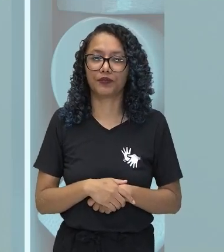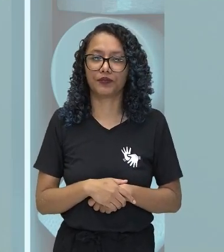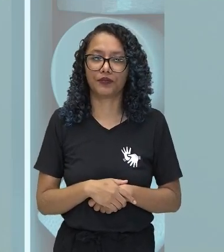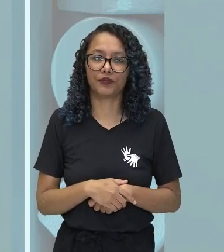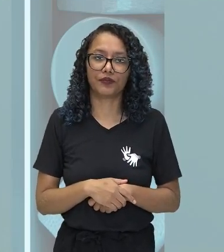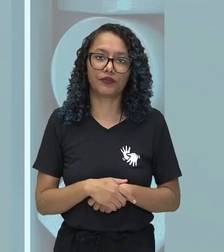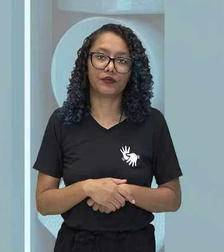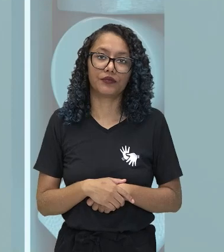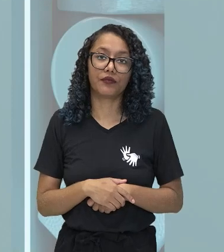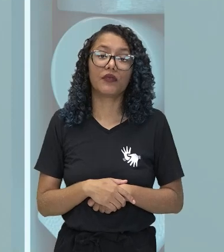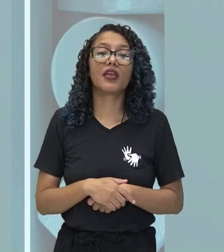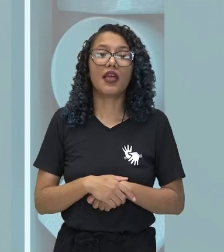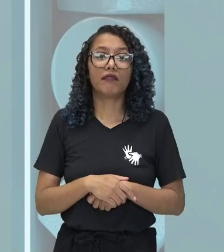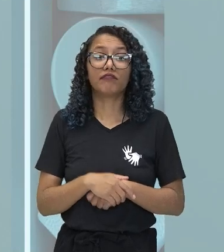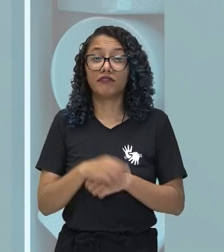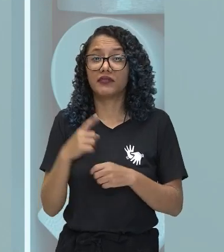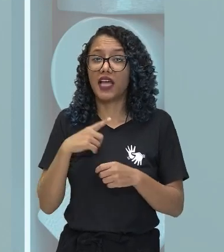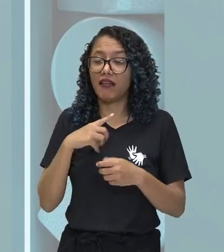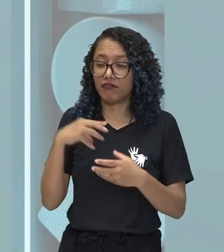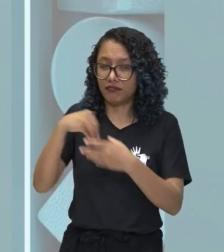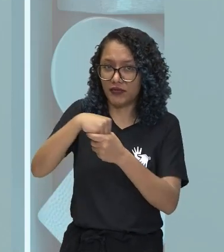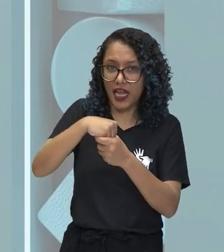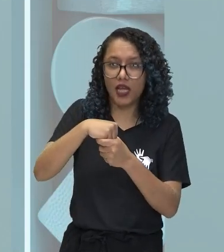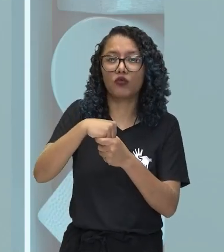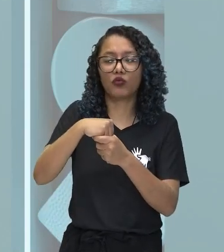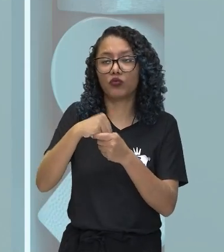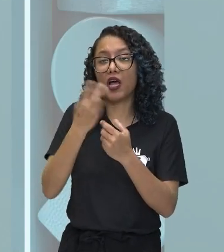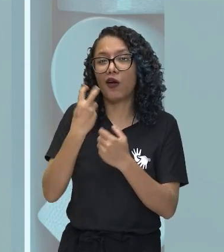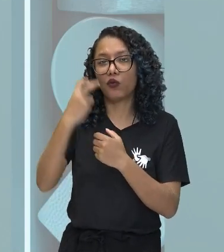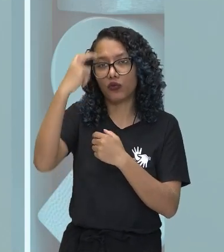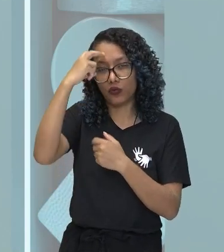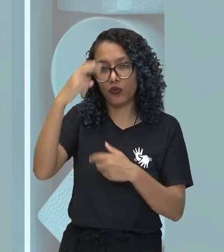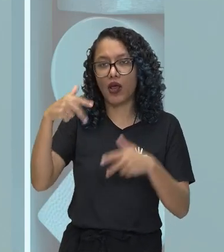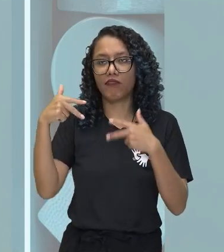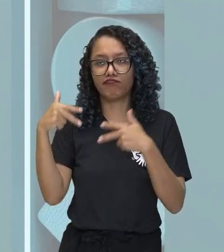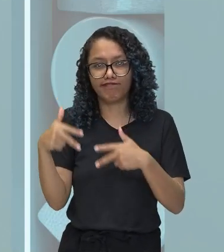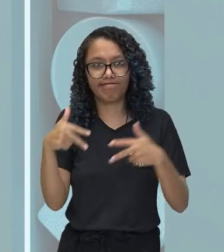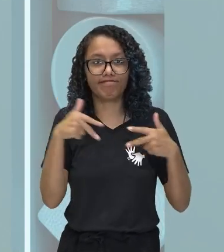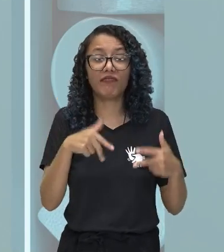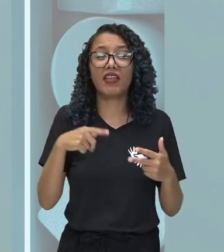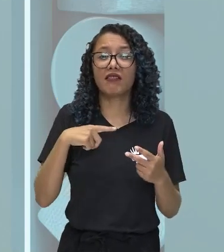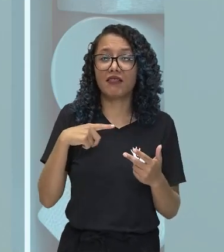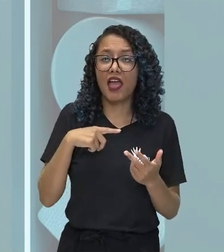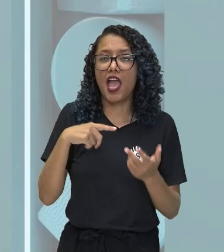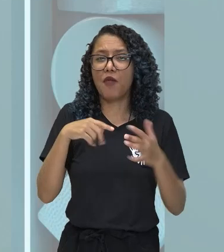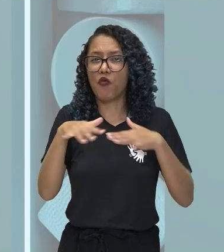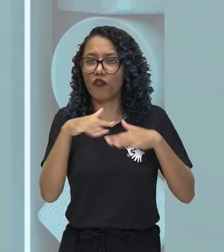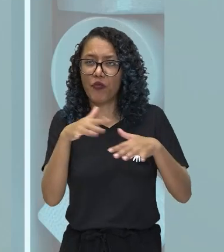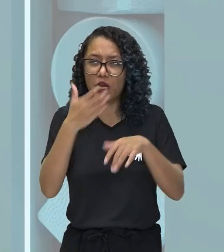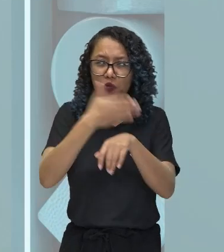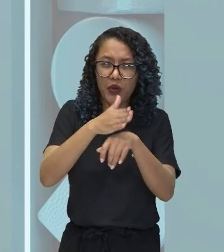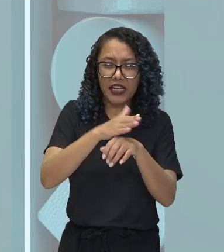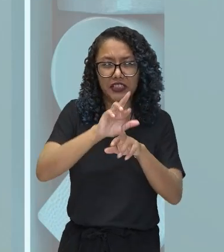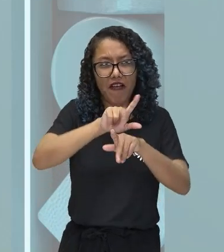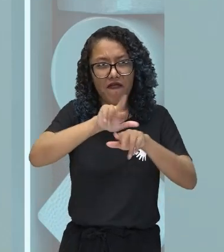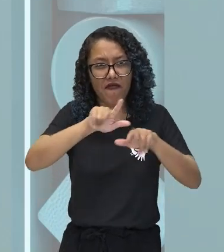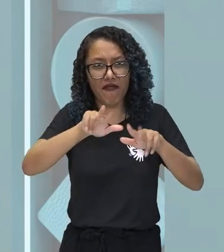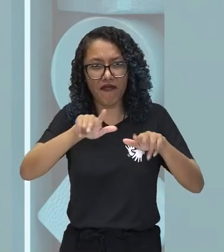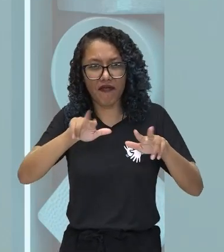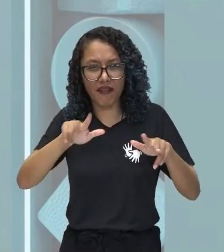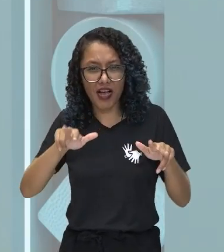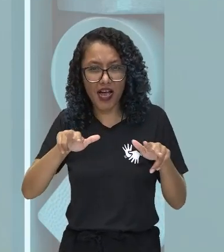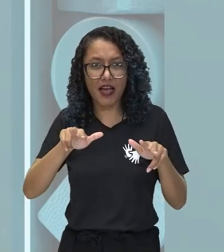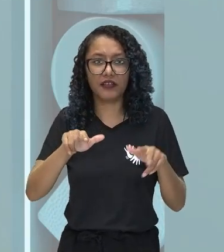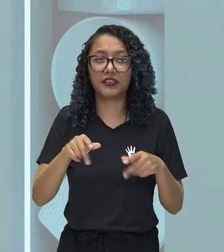né? Então ele tem uma movimentação muito específica, né? E a gente tem os dançarinos de breakdance que eles precisam